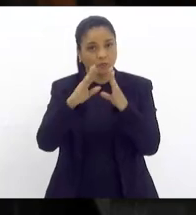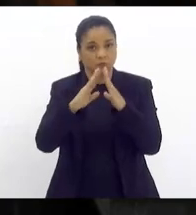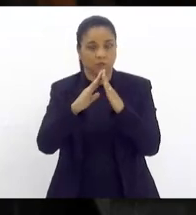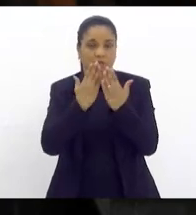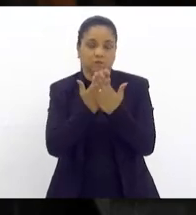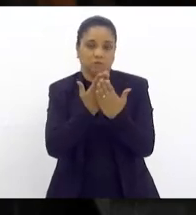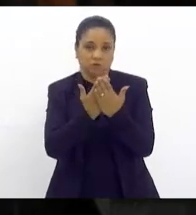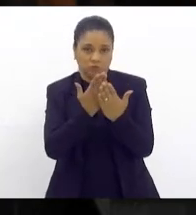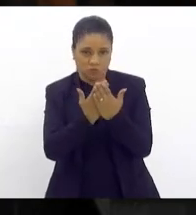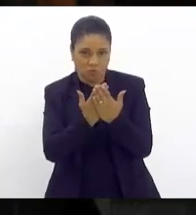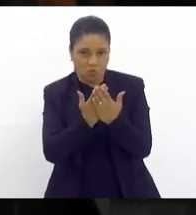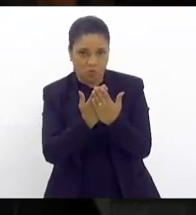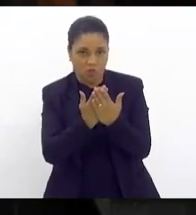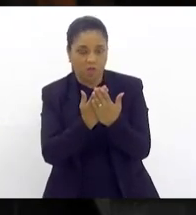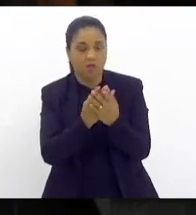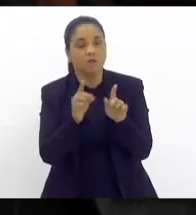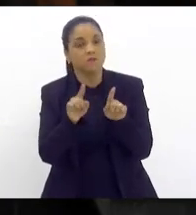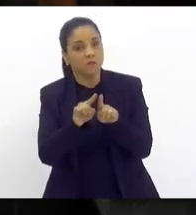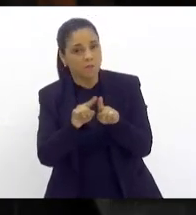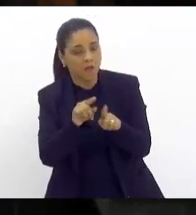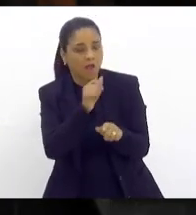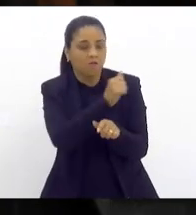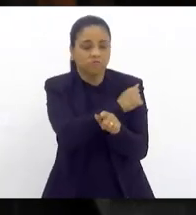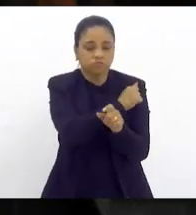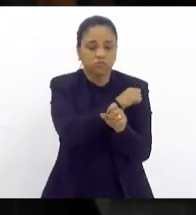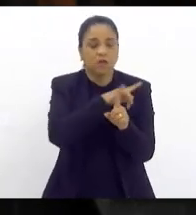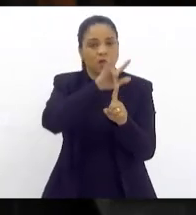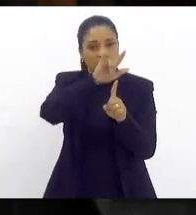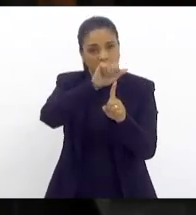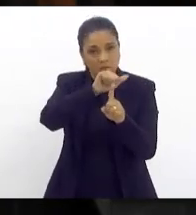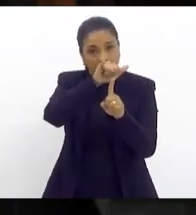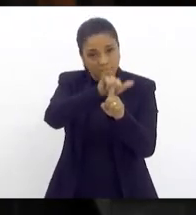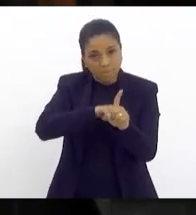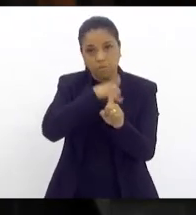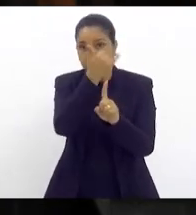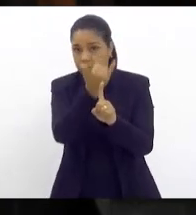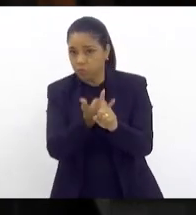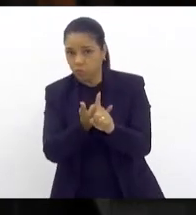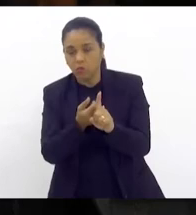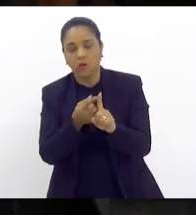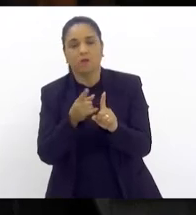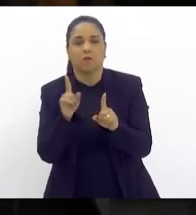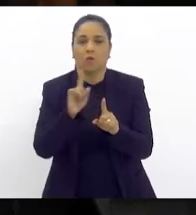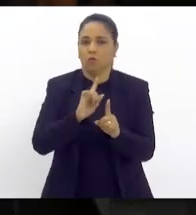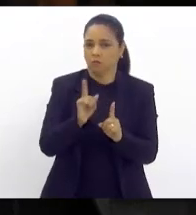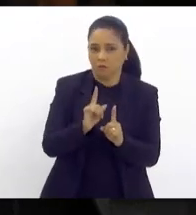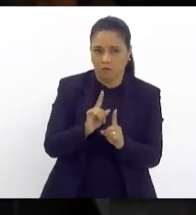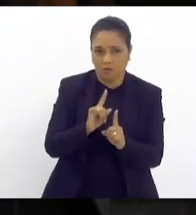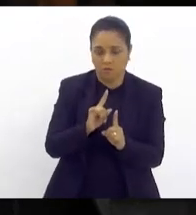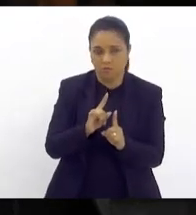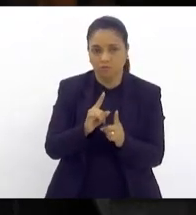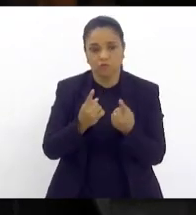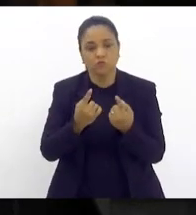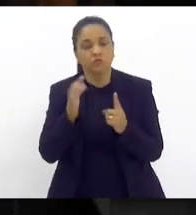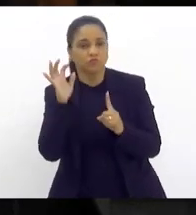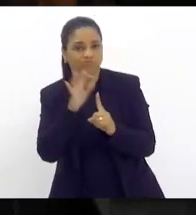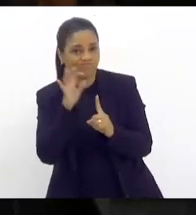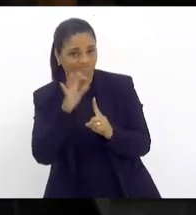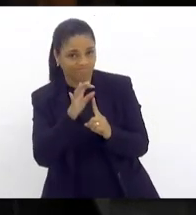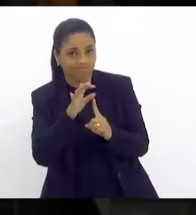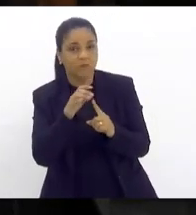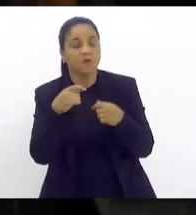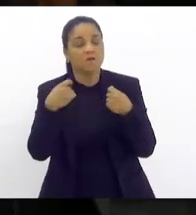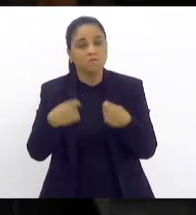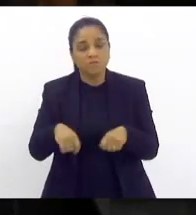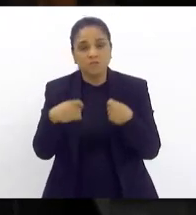estudantes tem sofrido bullying ou não potencialmente perigosos para ações como essas que a gente